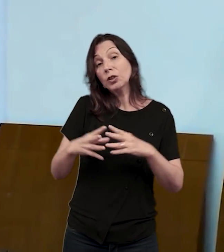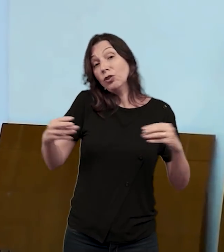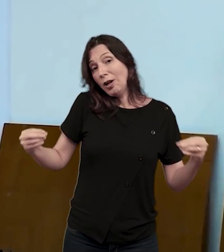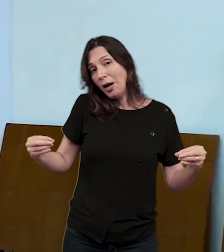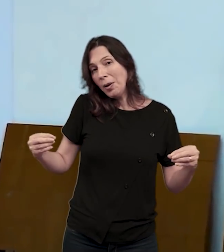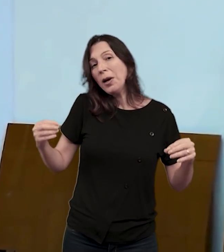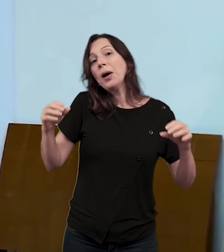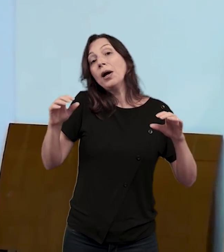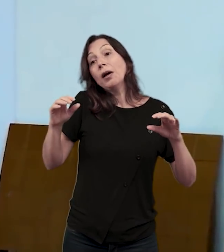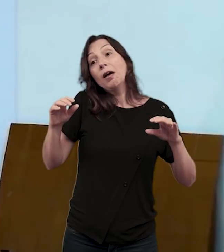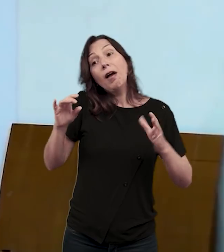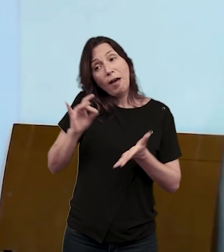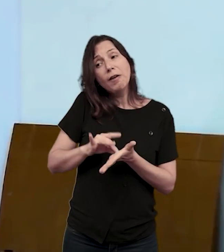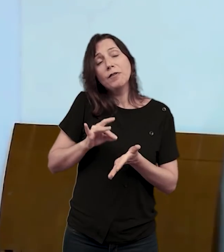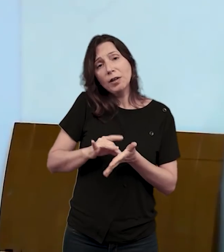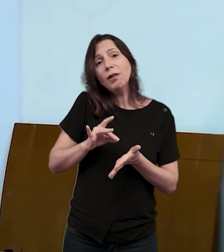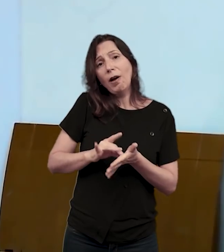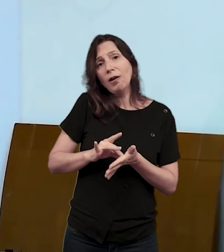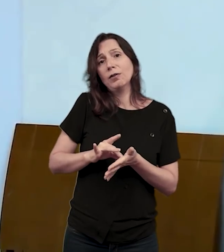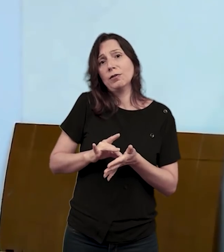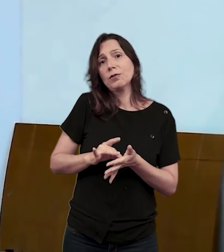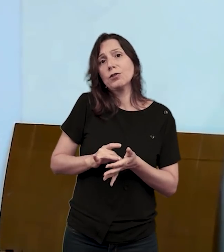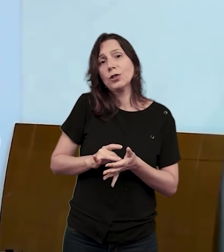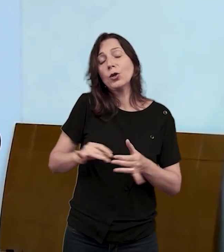Você vai ter uma eternidade inteira sem sofrimento.